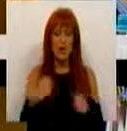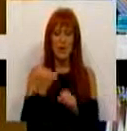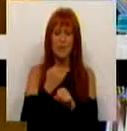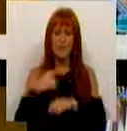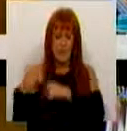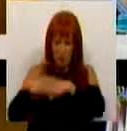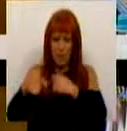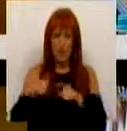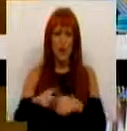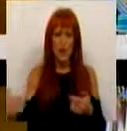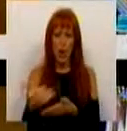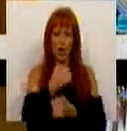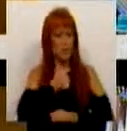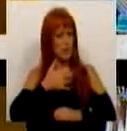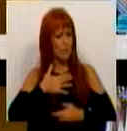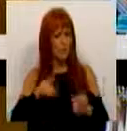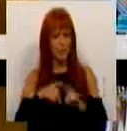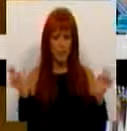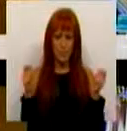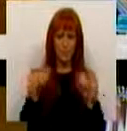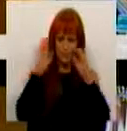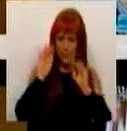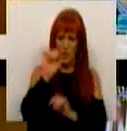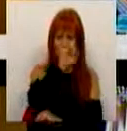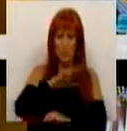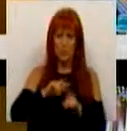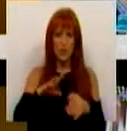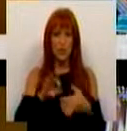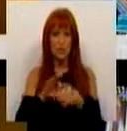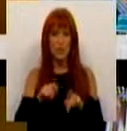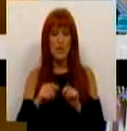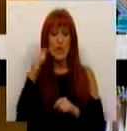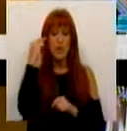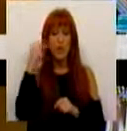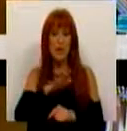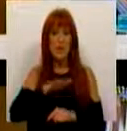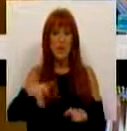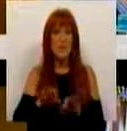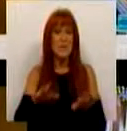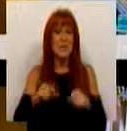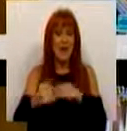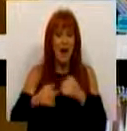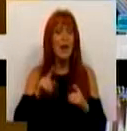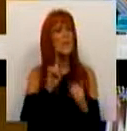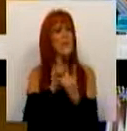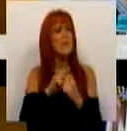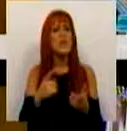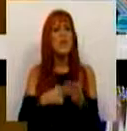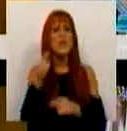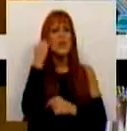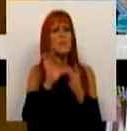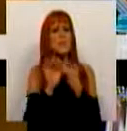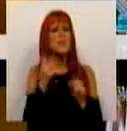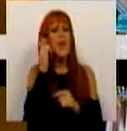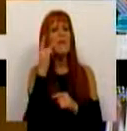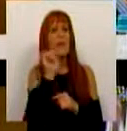atividades tradicionais, a recuperação do património, a promoção da educação ambiental, da visitação do turismo natureza, bem como atender às necessidades específicas de quem